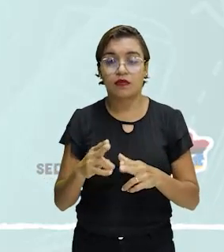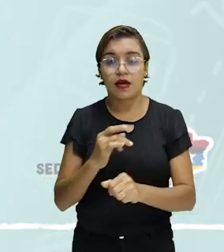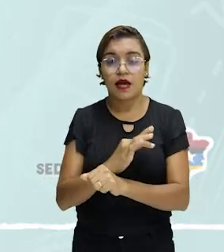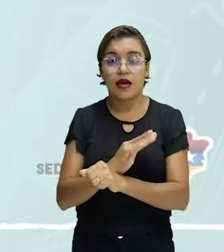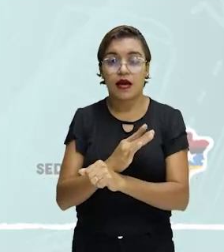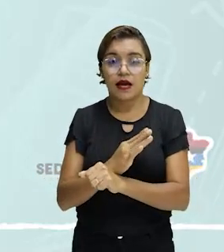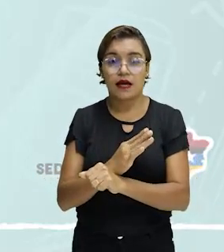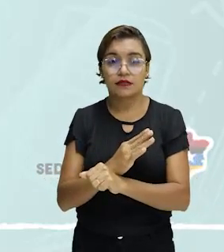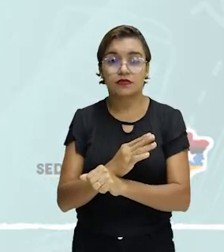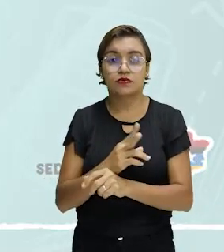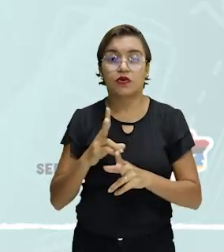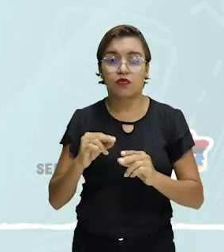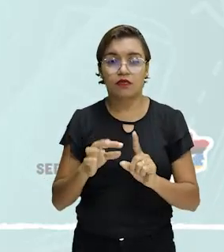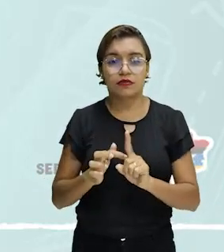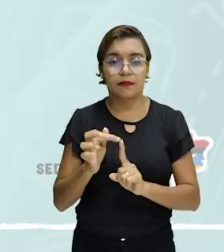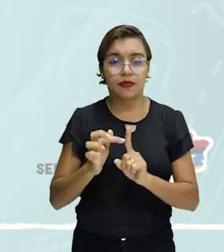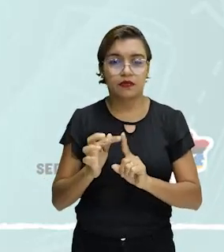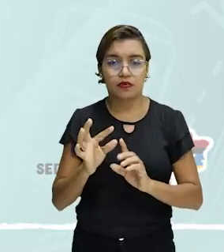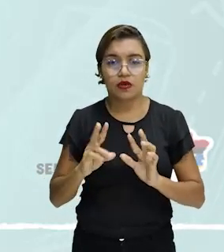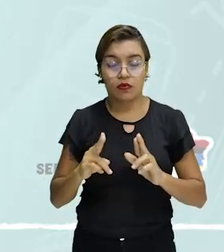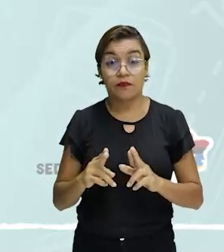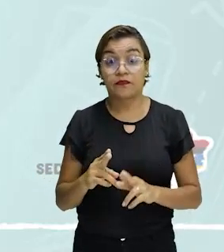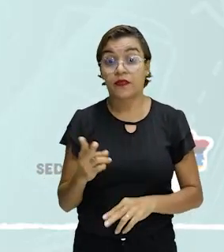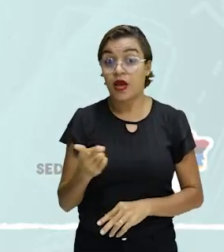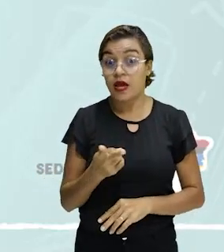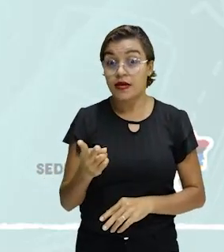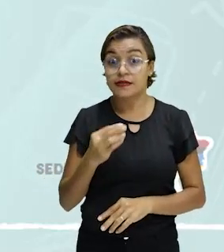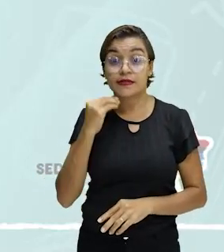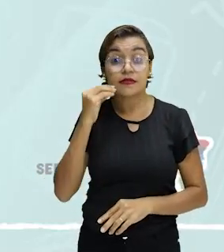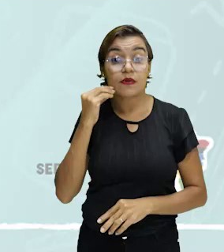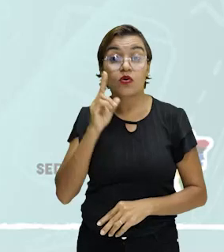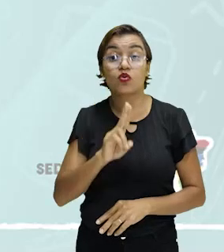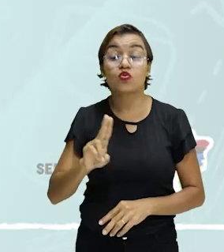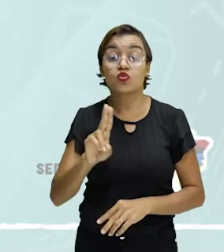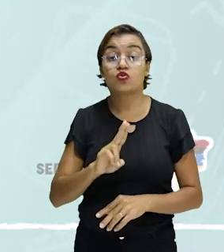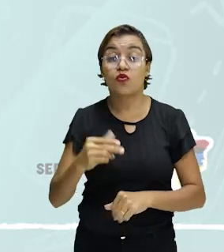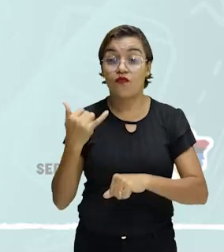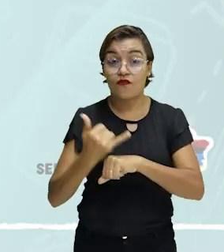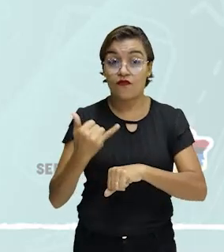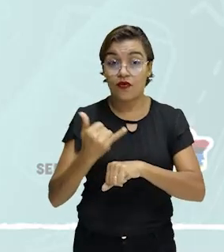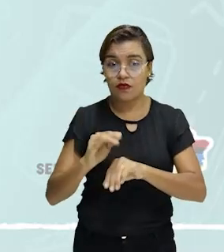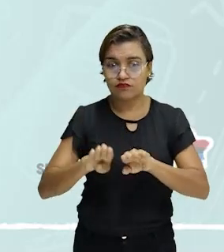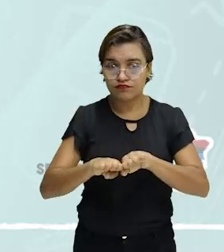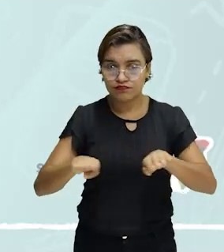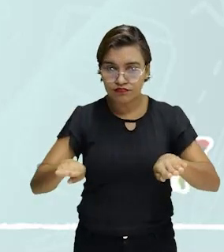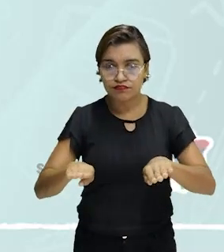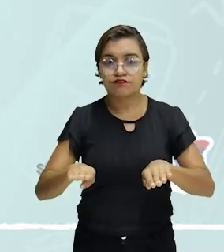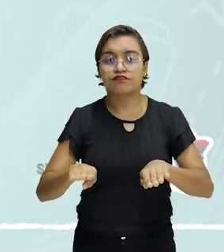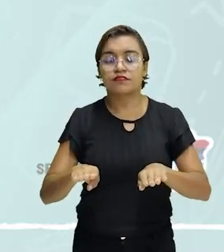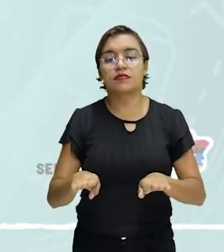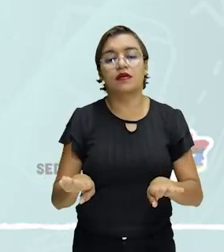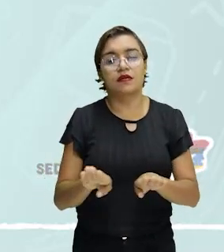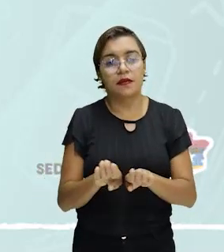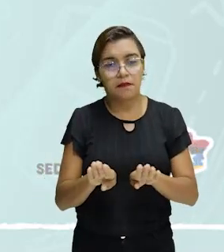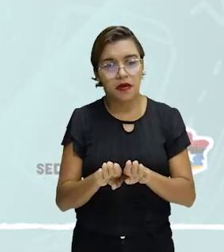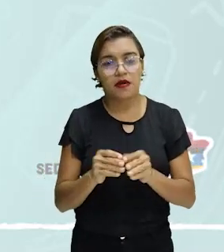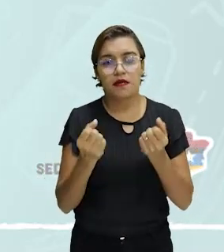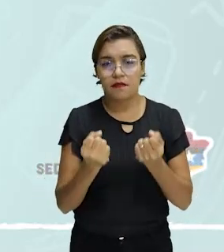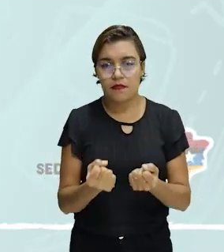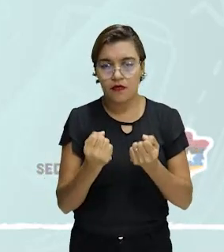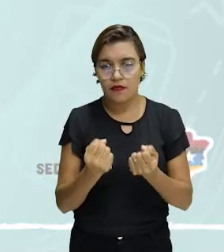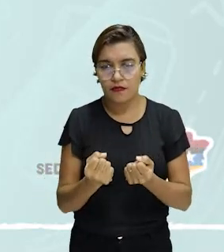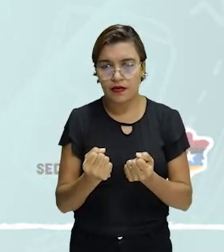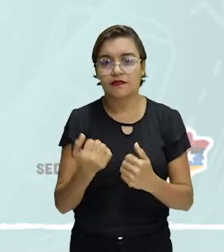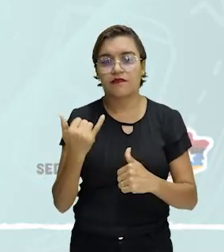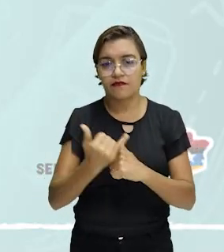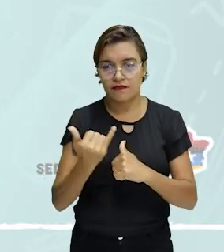temperatura. Num dos experimentos, usou-se uma placa de ferro, outro, a mesma massa de ferro na forma de